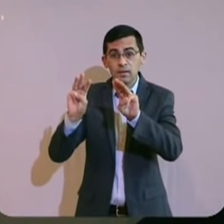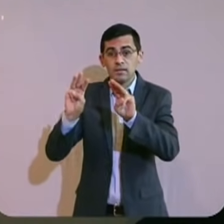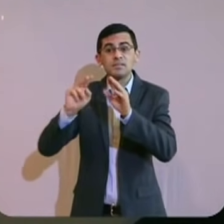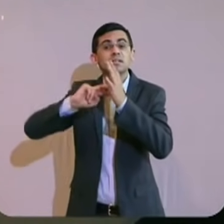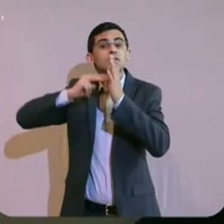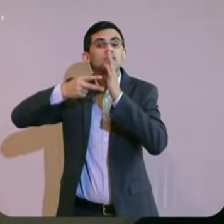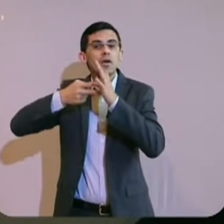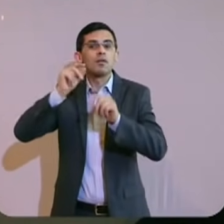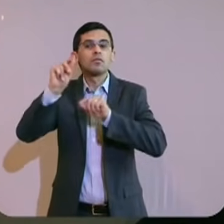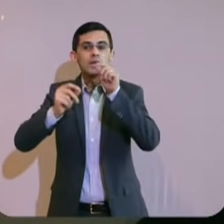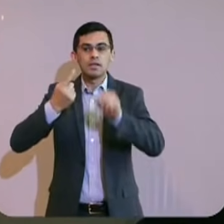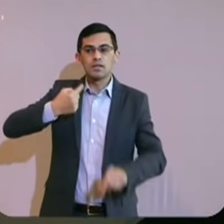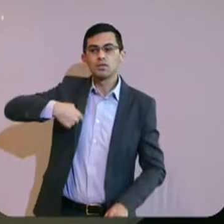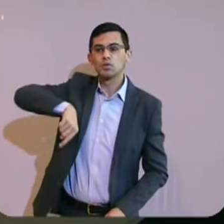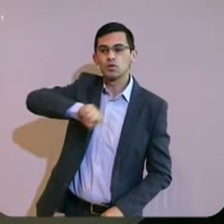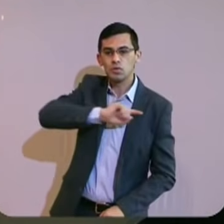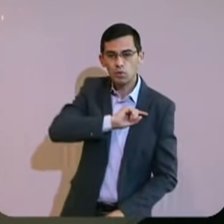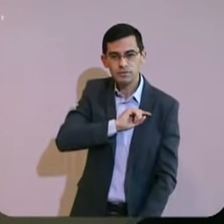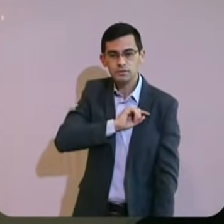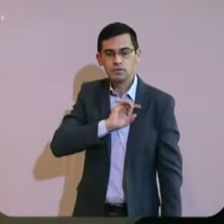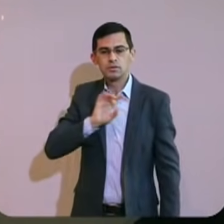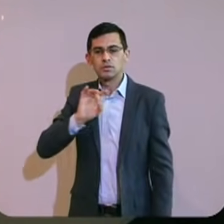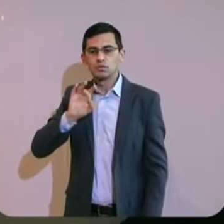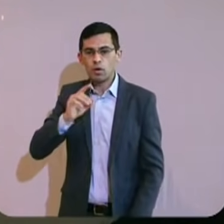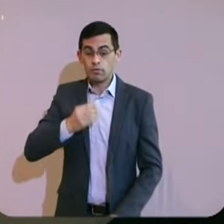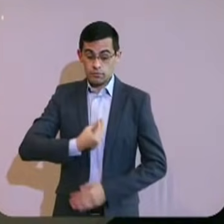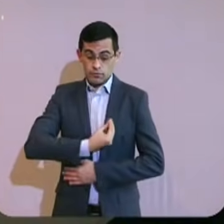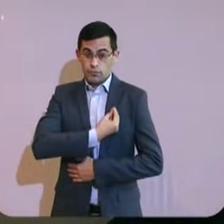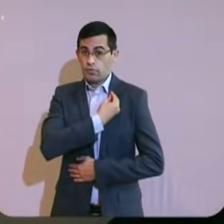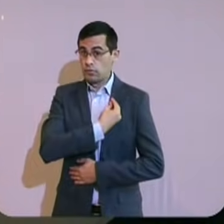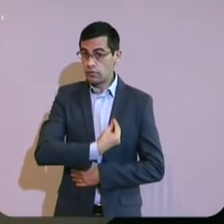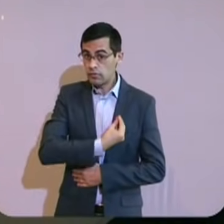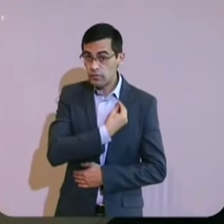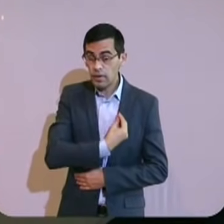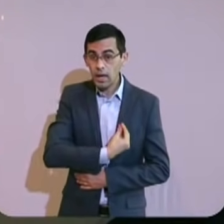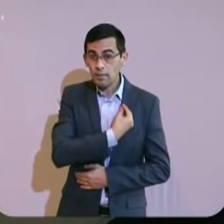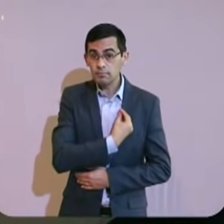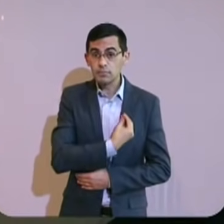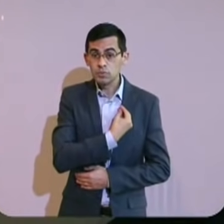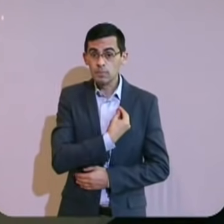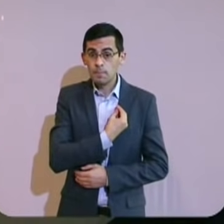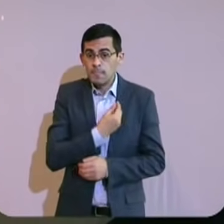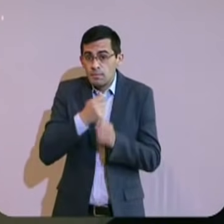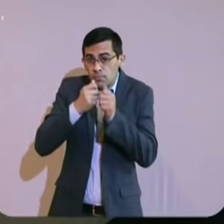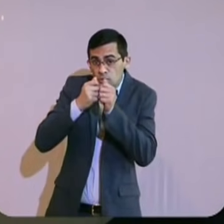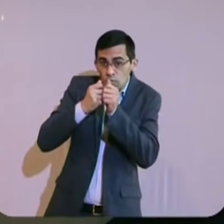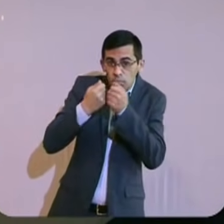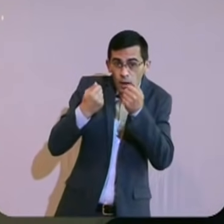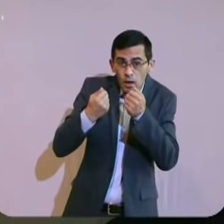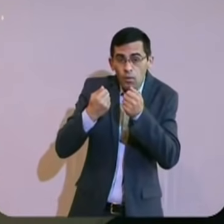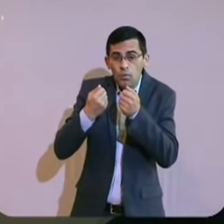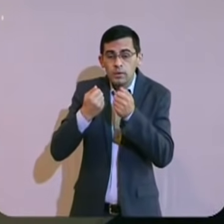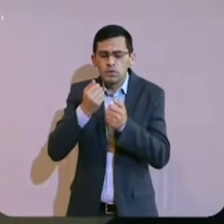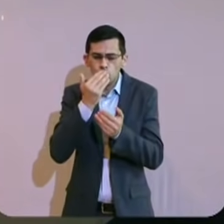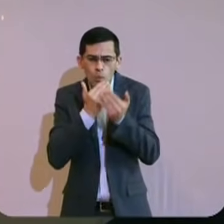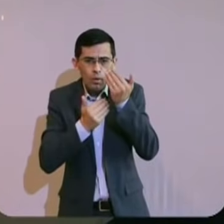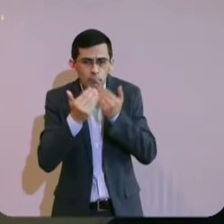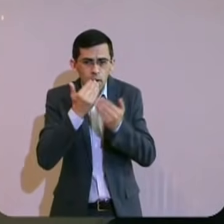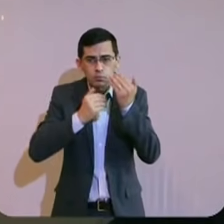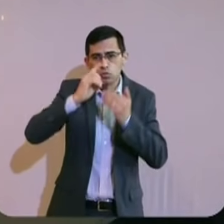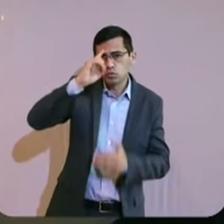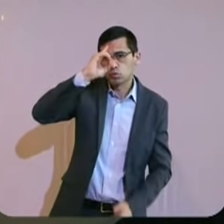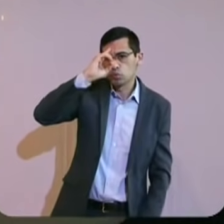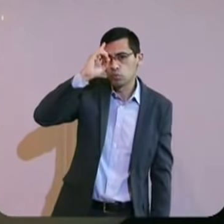nós não só vivemos do pão que comemos